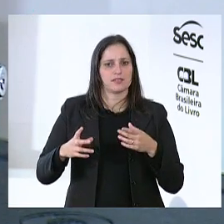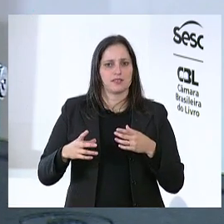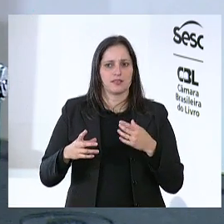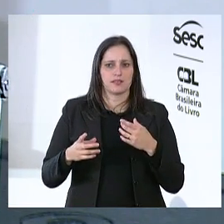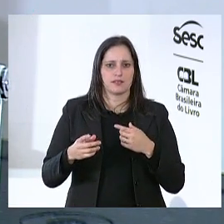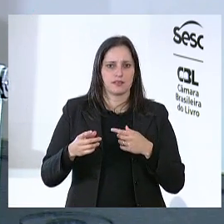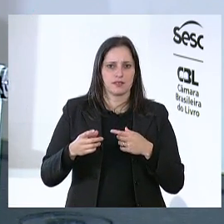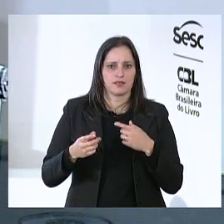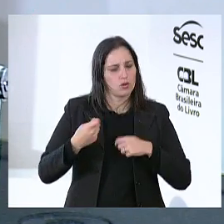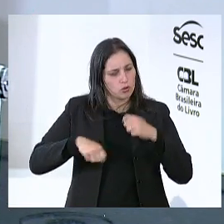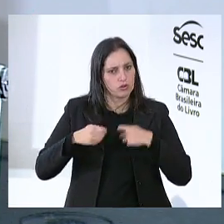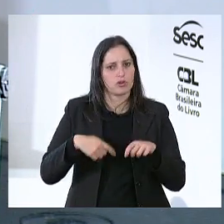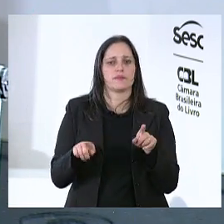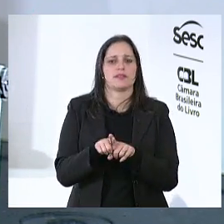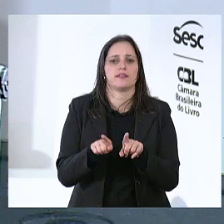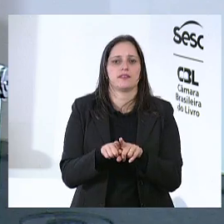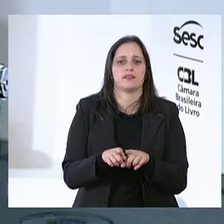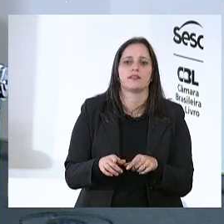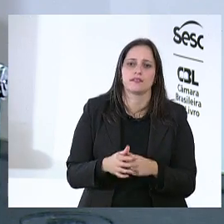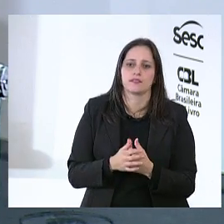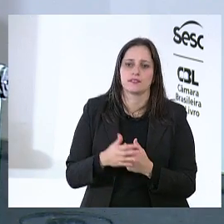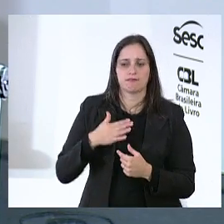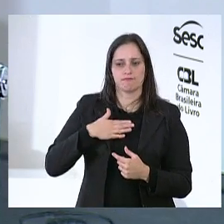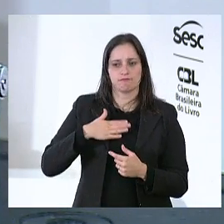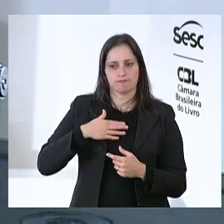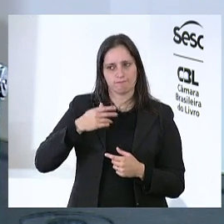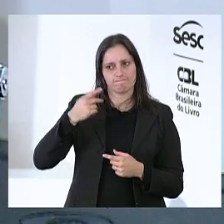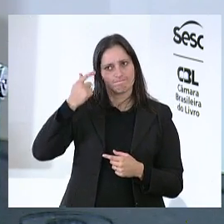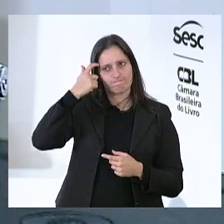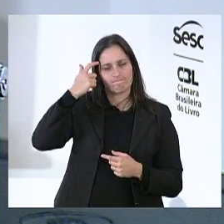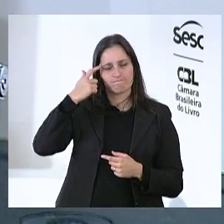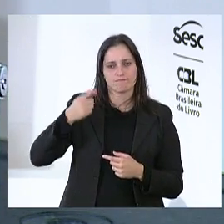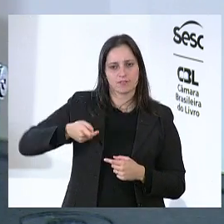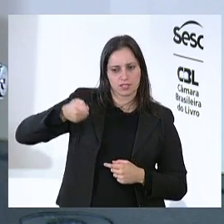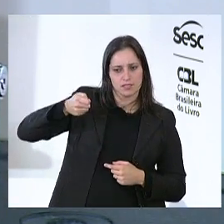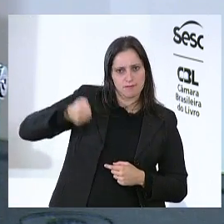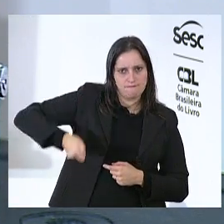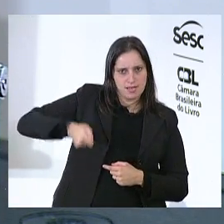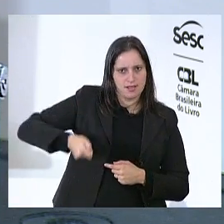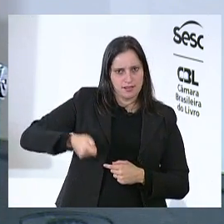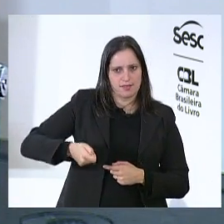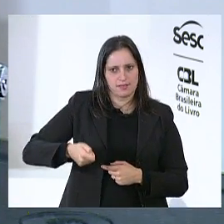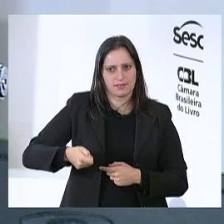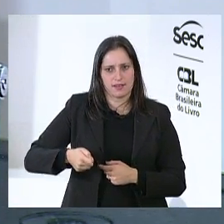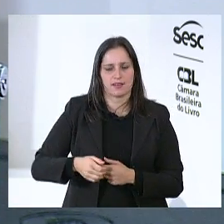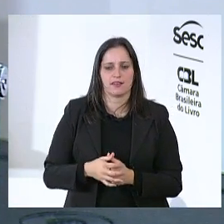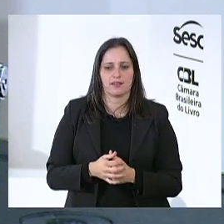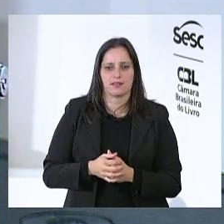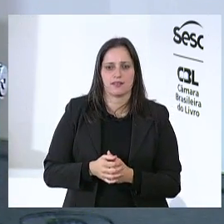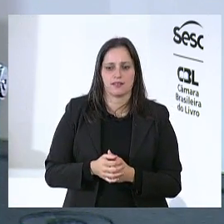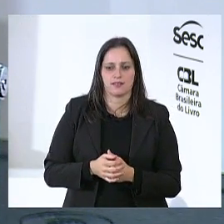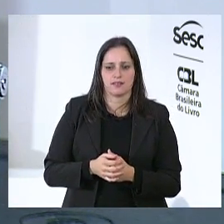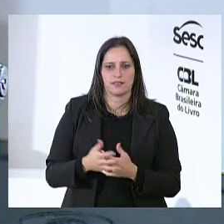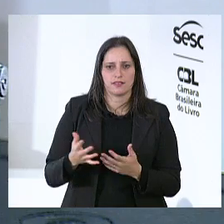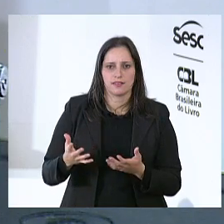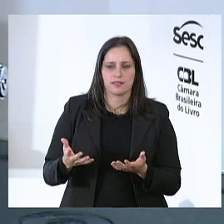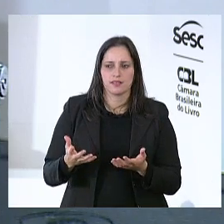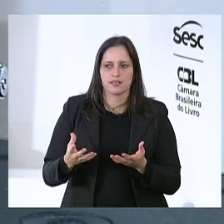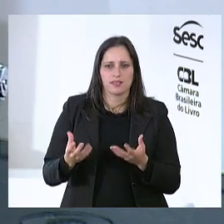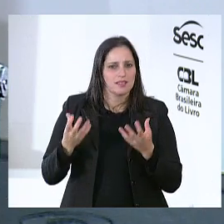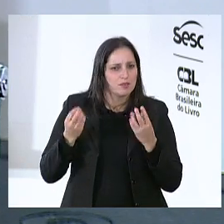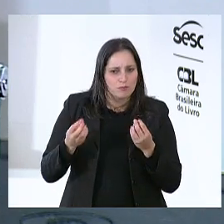né, da ditadura militar, porque, para já, ela foi muito